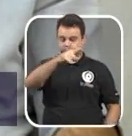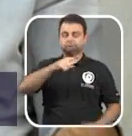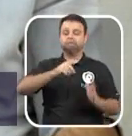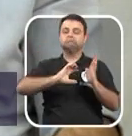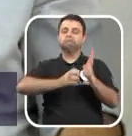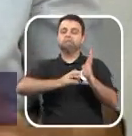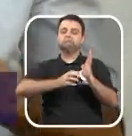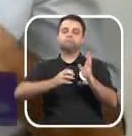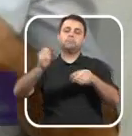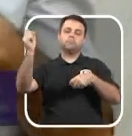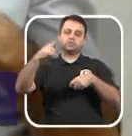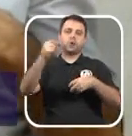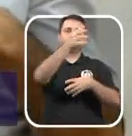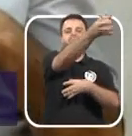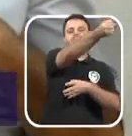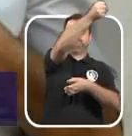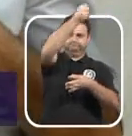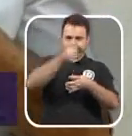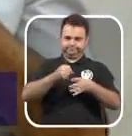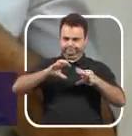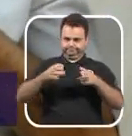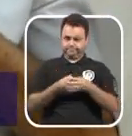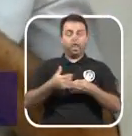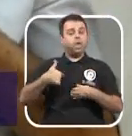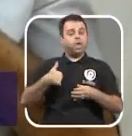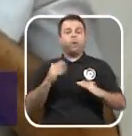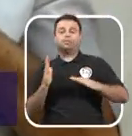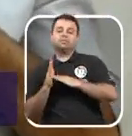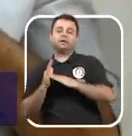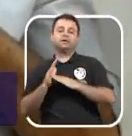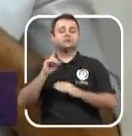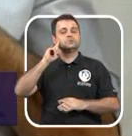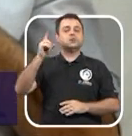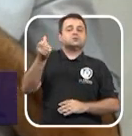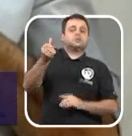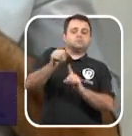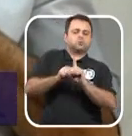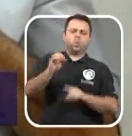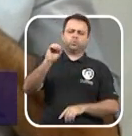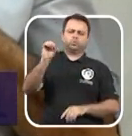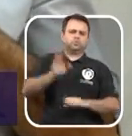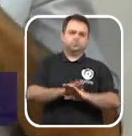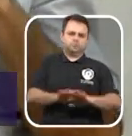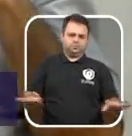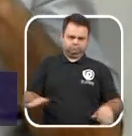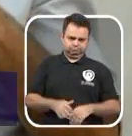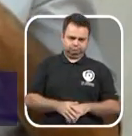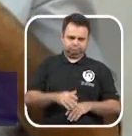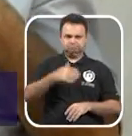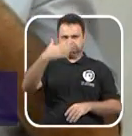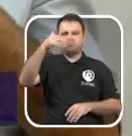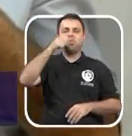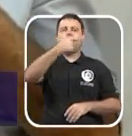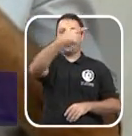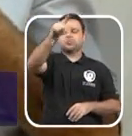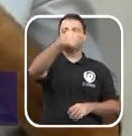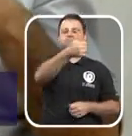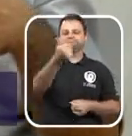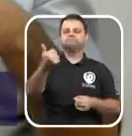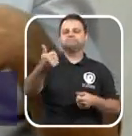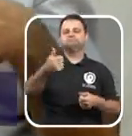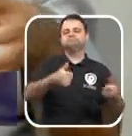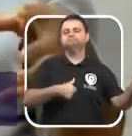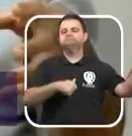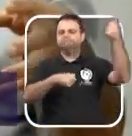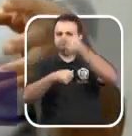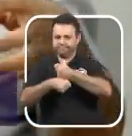PSOL agora. Então, eu fico na presidência até o dia 6 de outubro. E participei ativamente, assim,